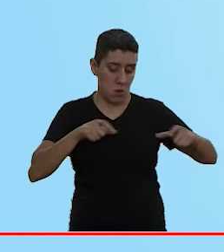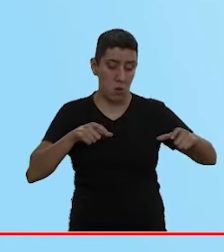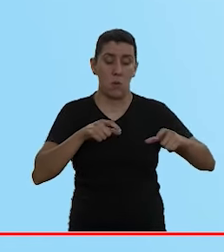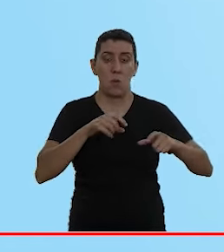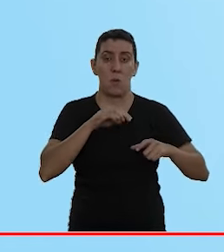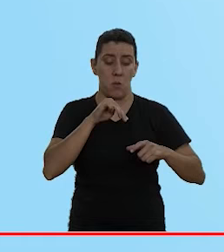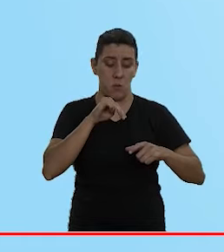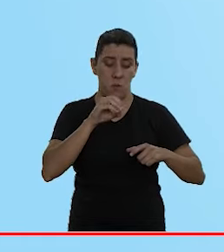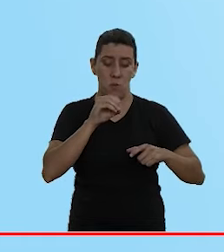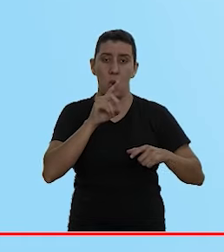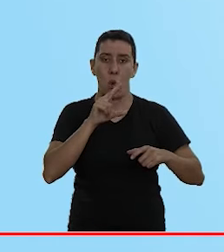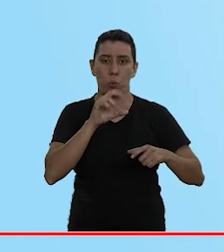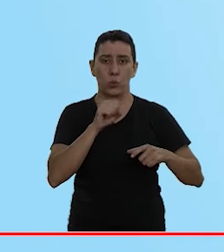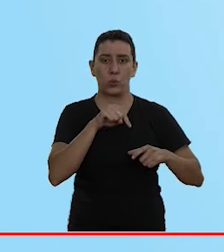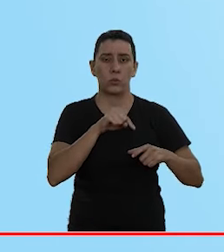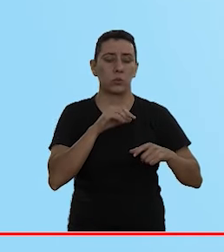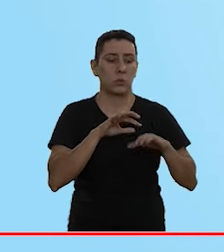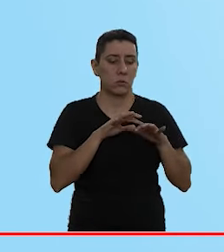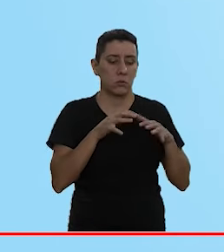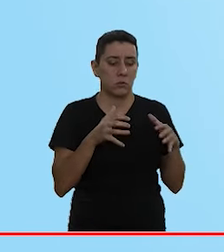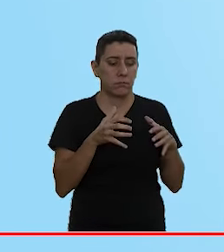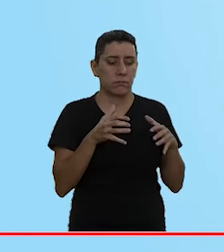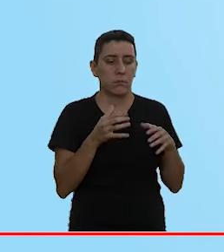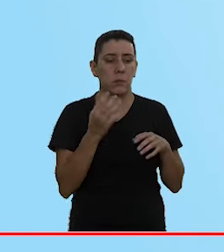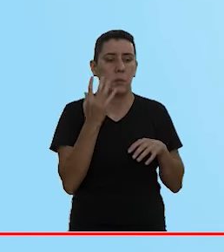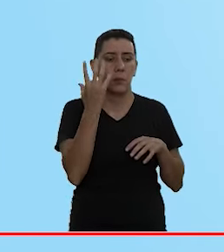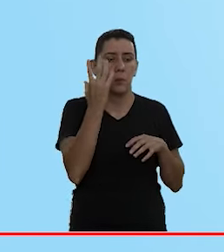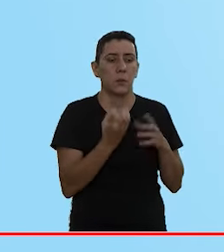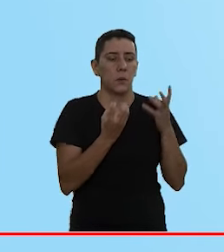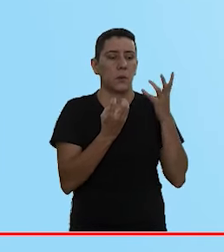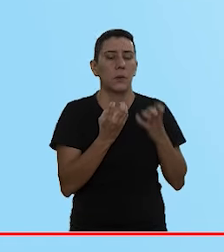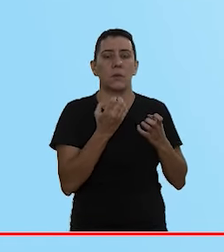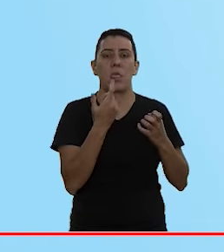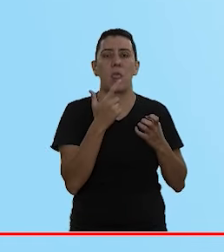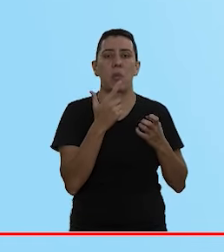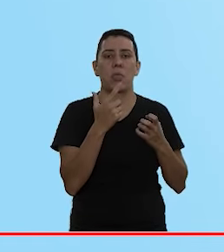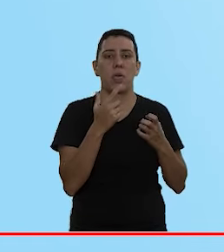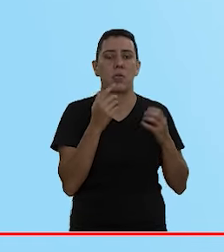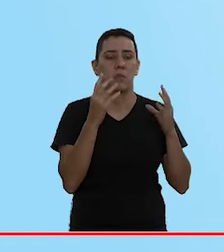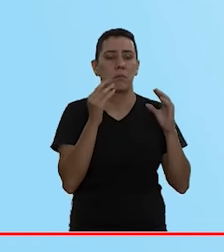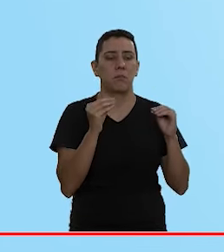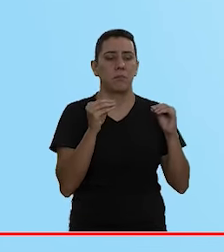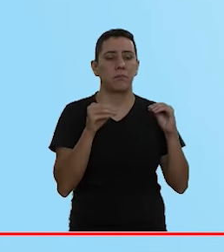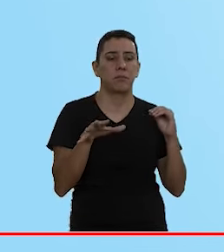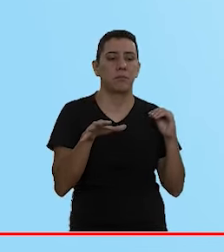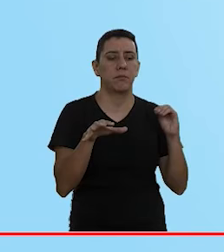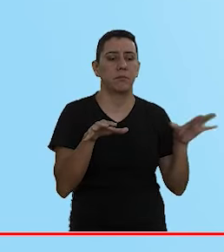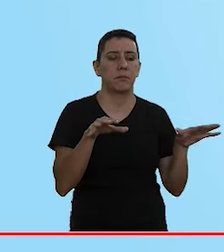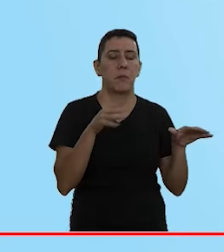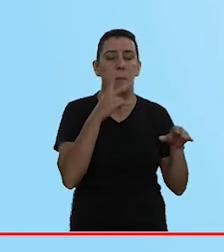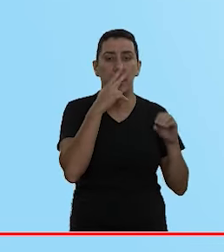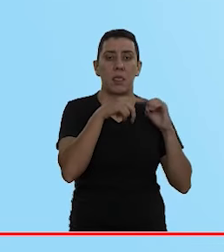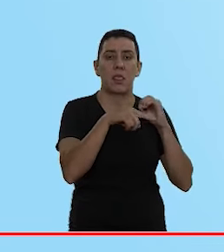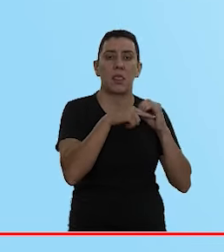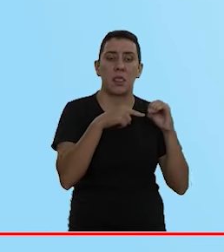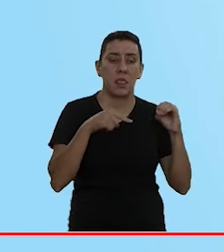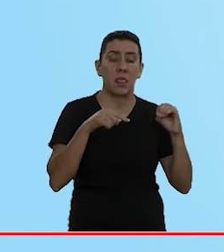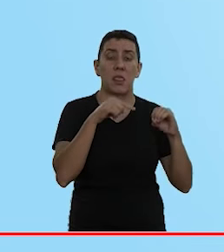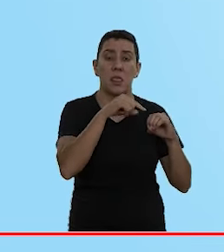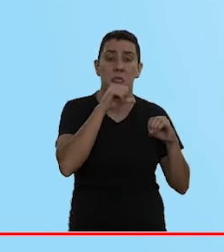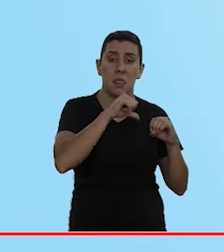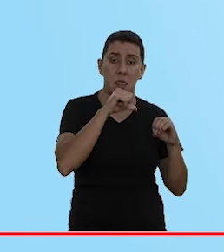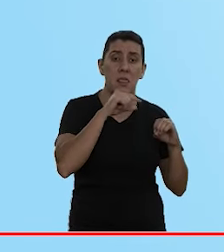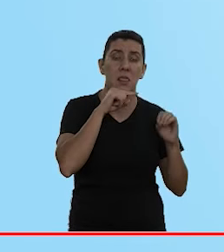módulos rompam aquele isolamento e migrem para o frame, ou seja, migrem para o potencial nulo. Isso vai